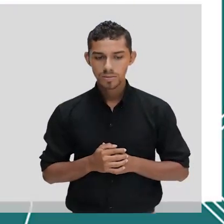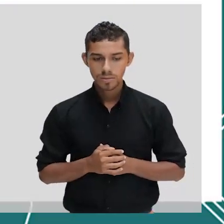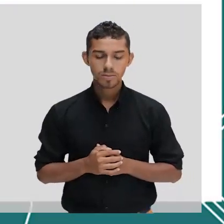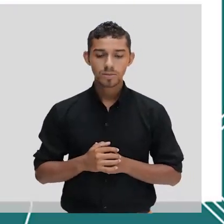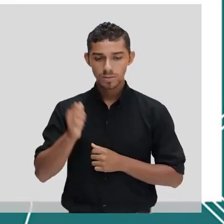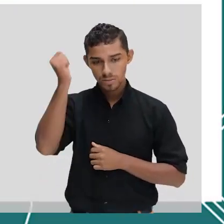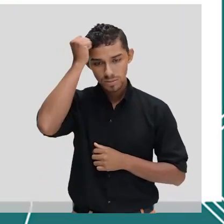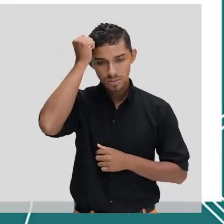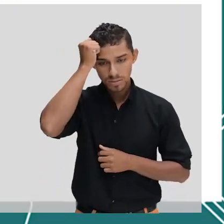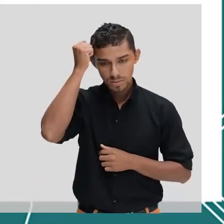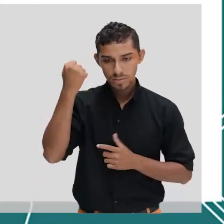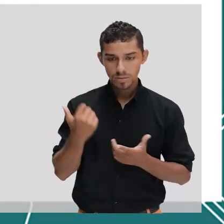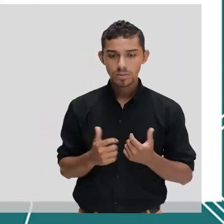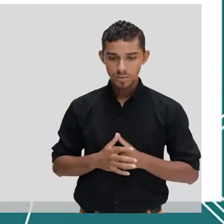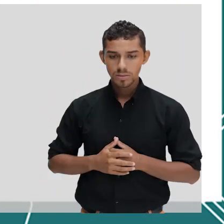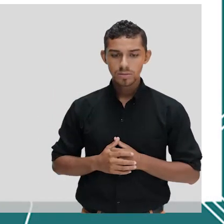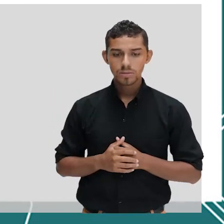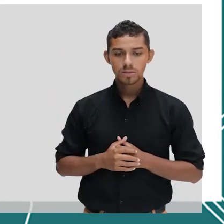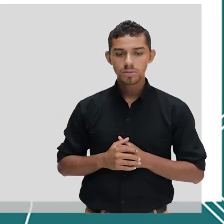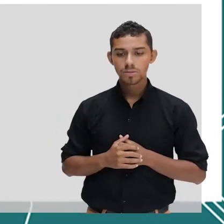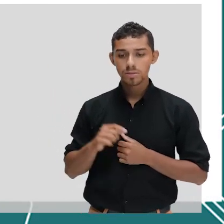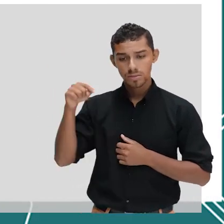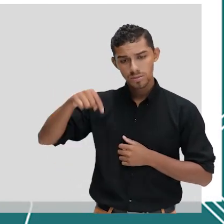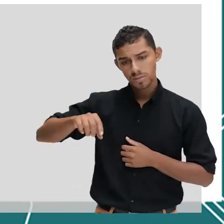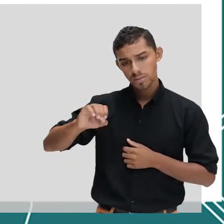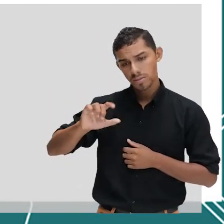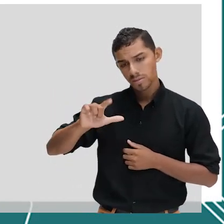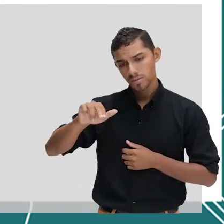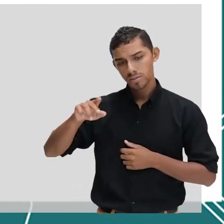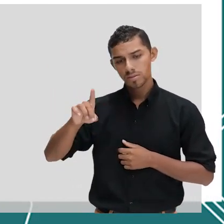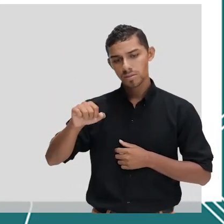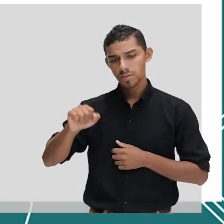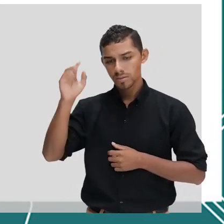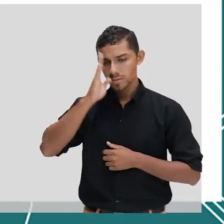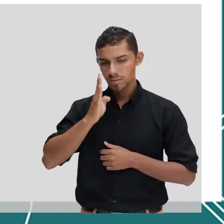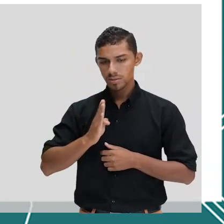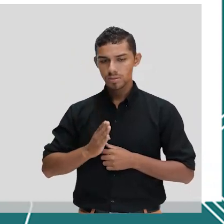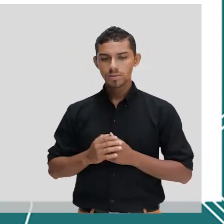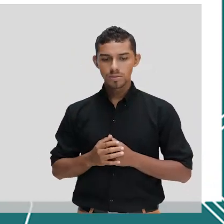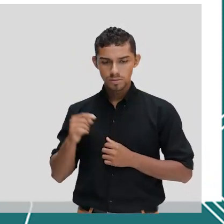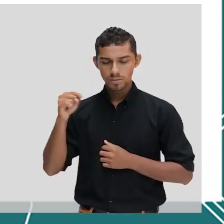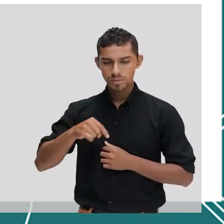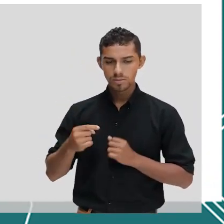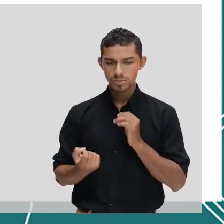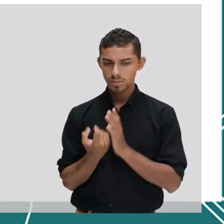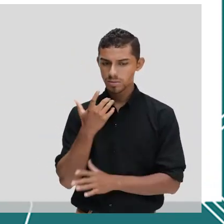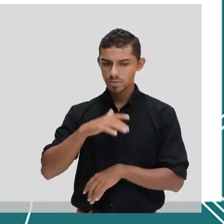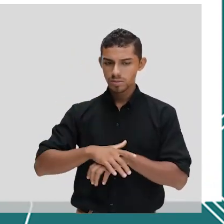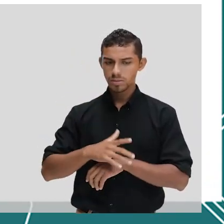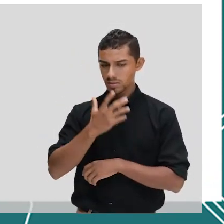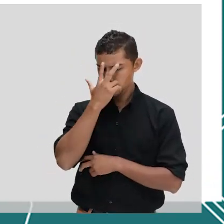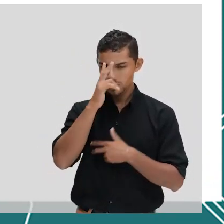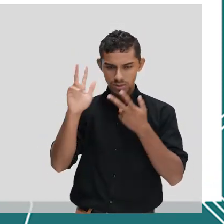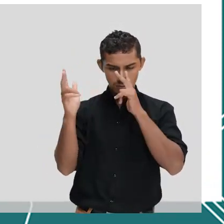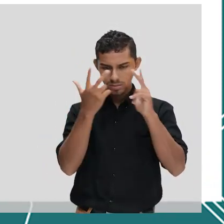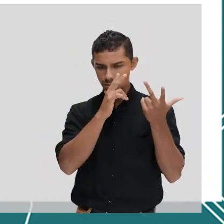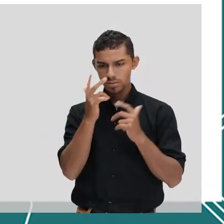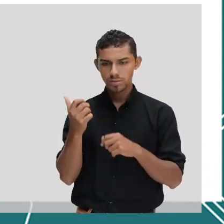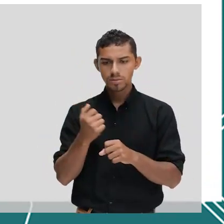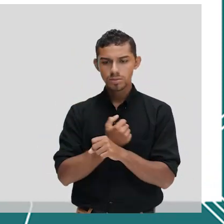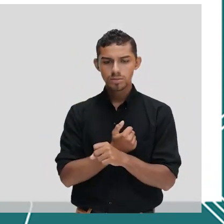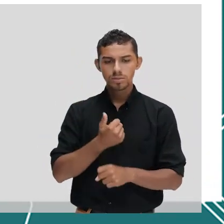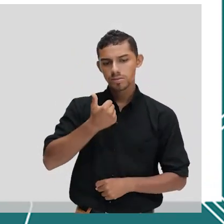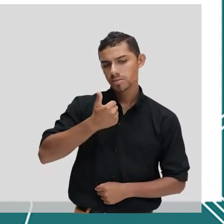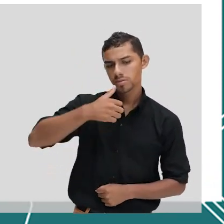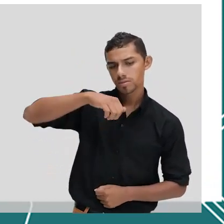bonecos de Olinda, né? Já falei sobre isso, é patrimônio imaterial brasileiro. Os bonecos de Olinda, eles surgem no Carnaval de 1932 em